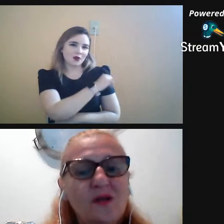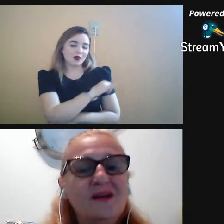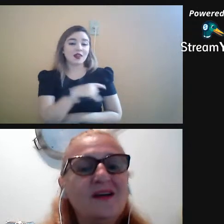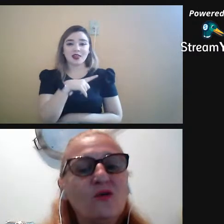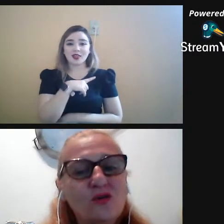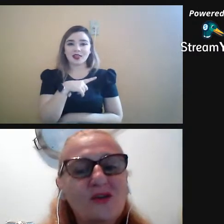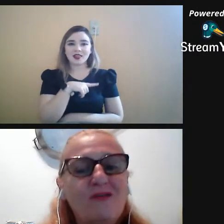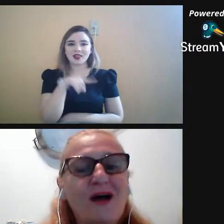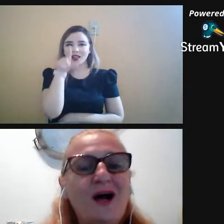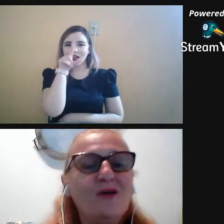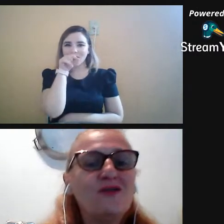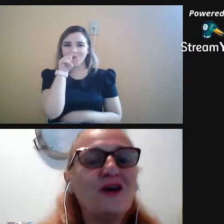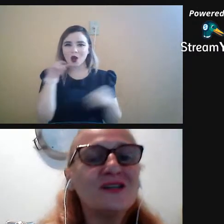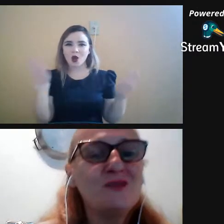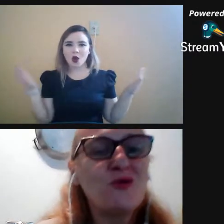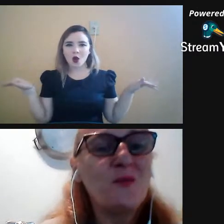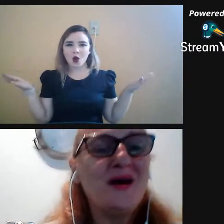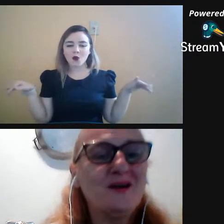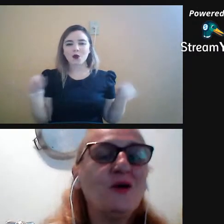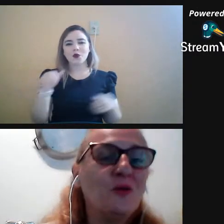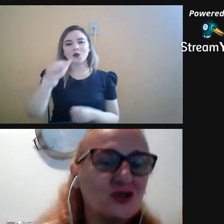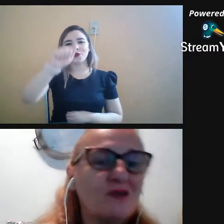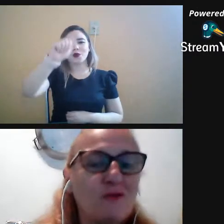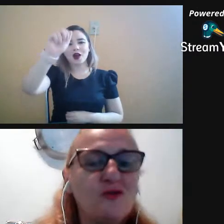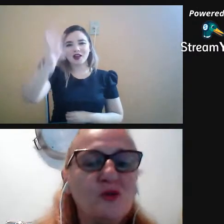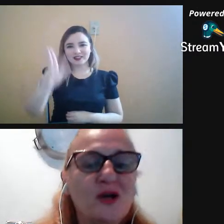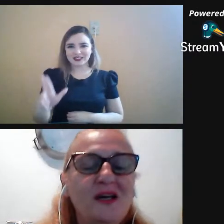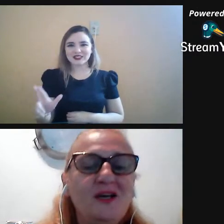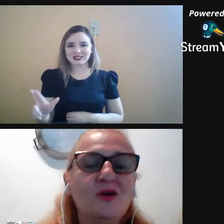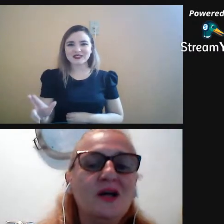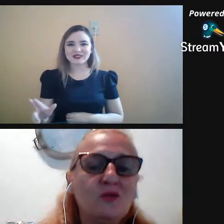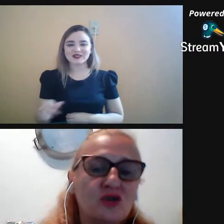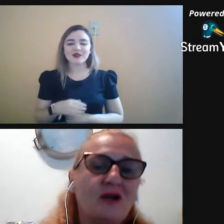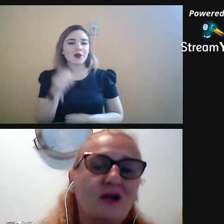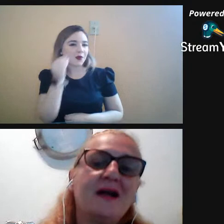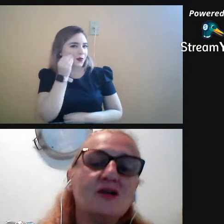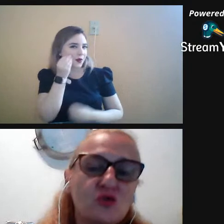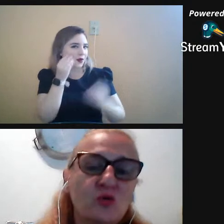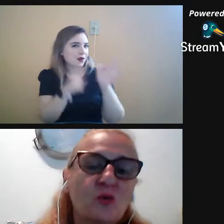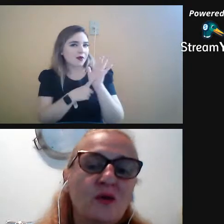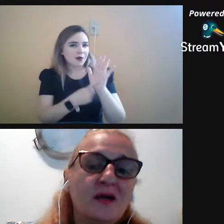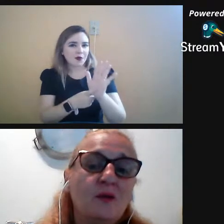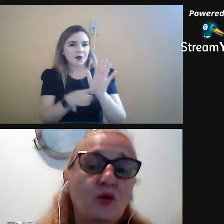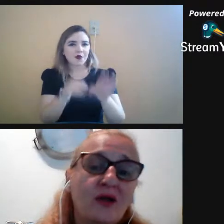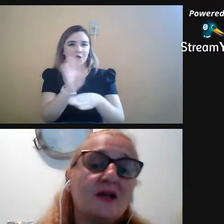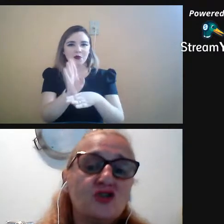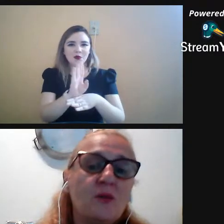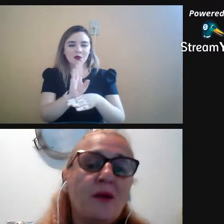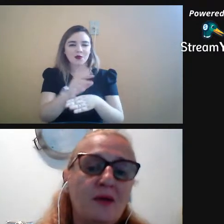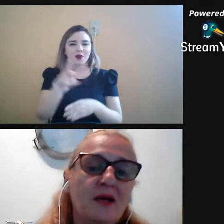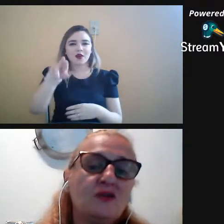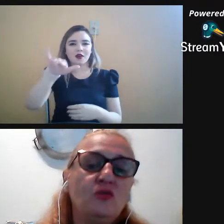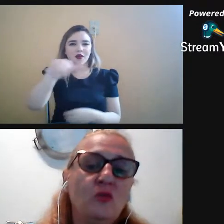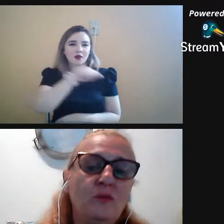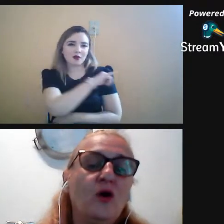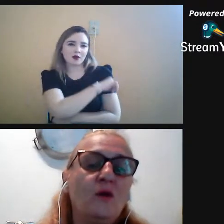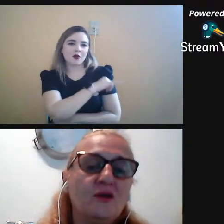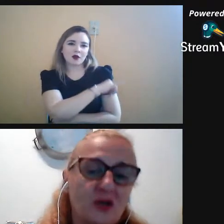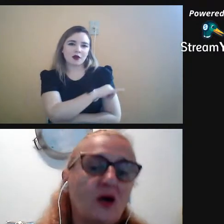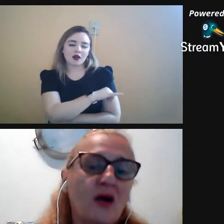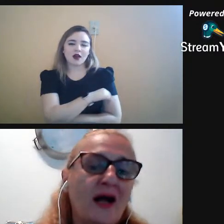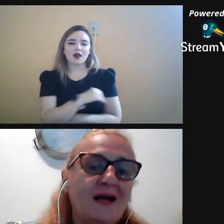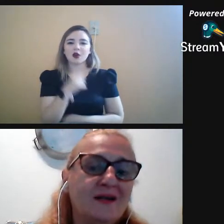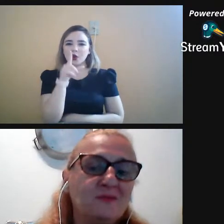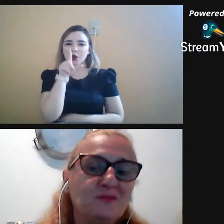azul, que eu, quando eu dava aula, eu ficava sempre comparando, eu mostrava o filme Rio, mostrava arara azul, porque é tipicamente do bioma